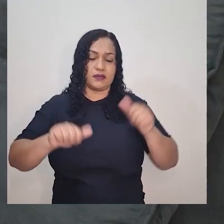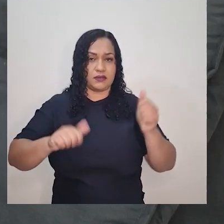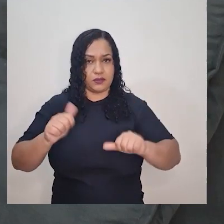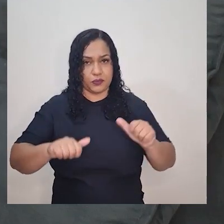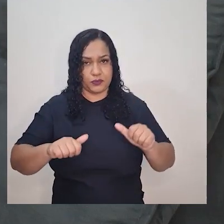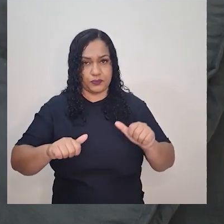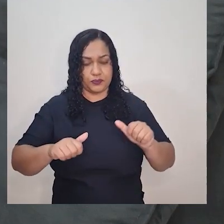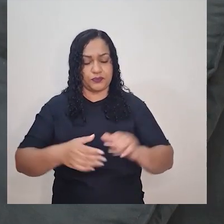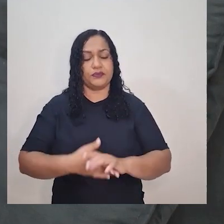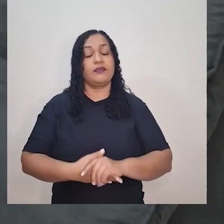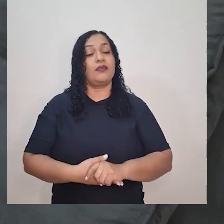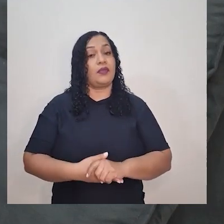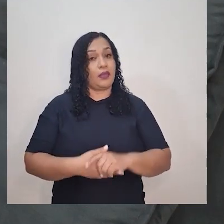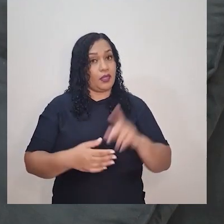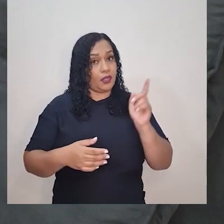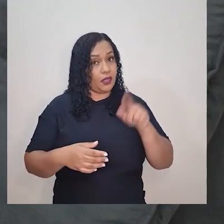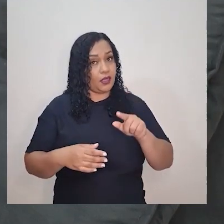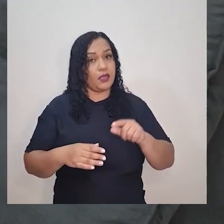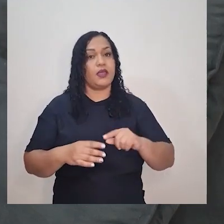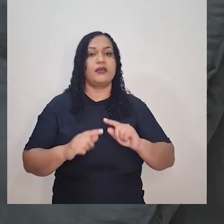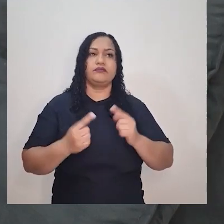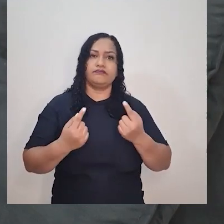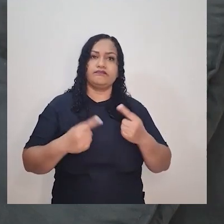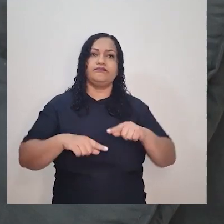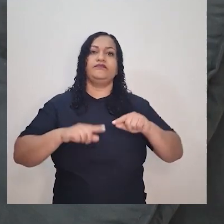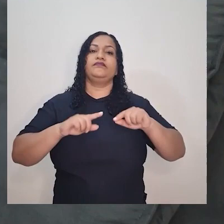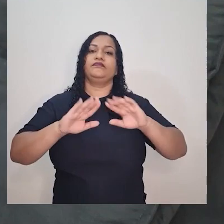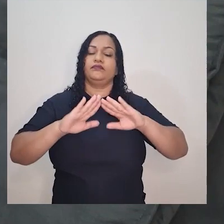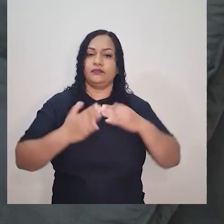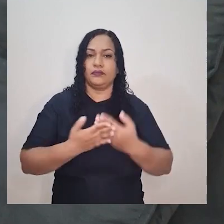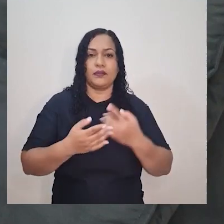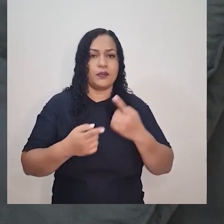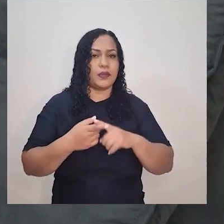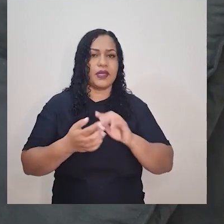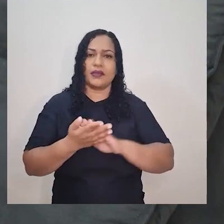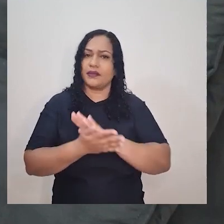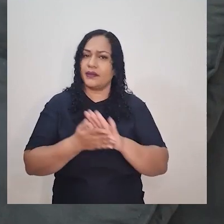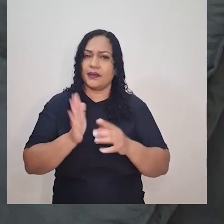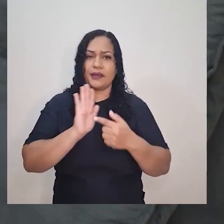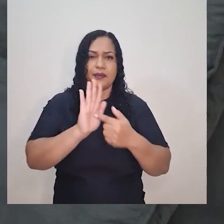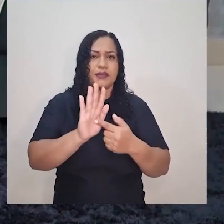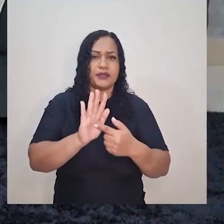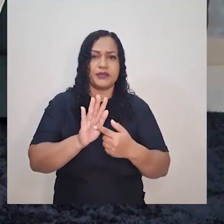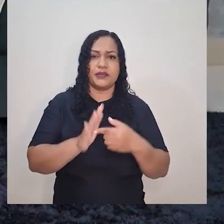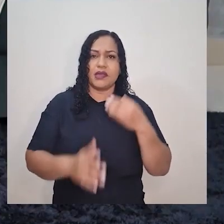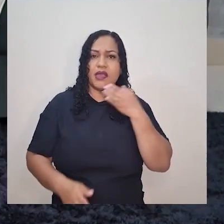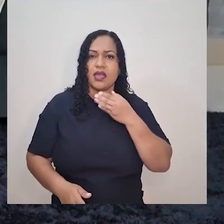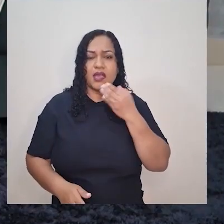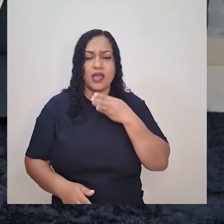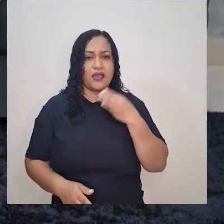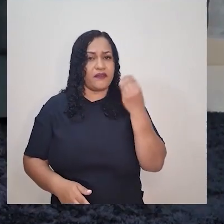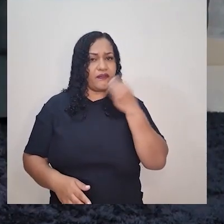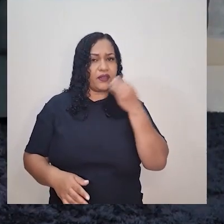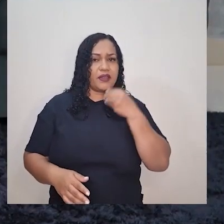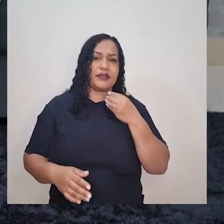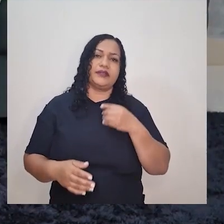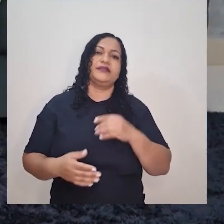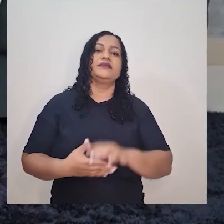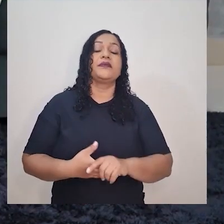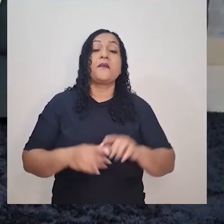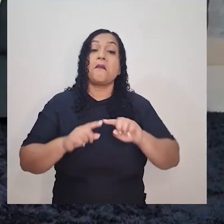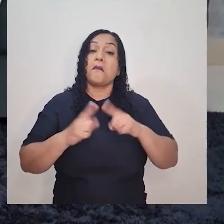um desafio, né, para as escolas e um grande gargalo, porque ninguém quer mostrar suas fragilidades. Contudo, é o